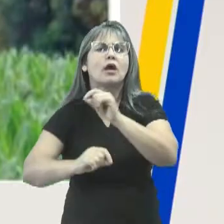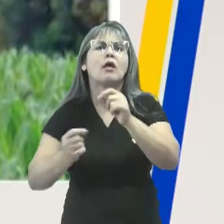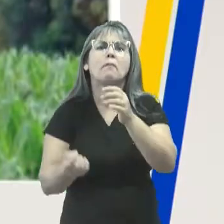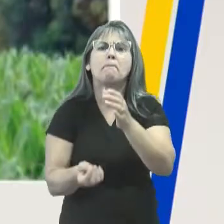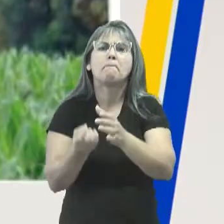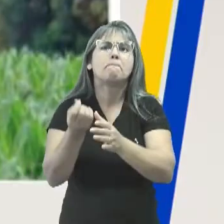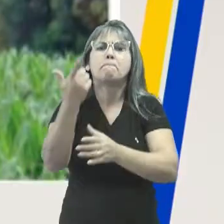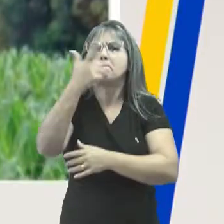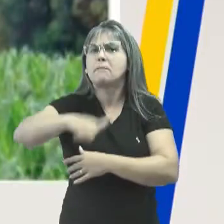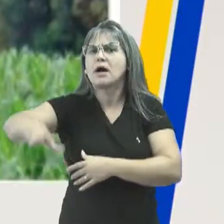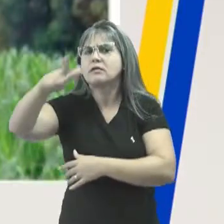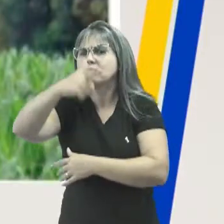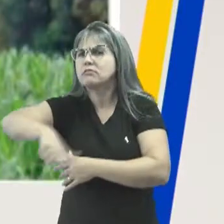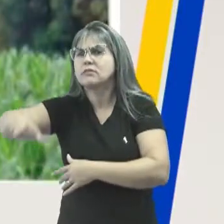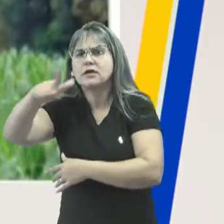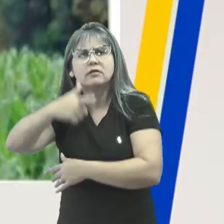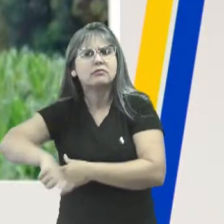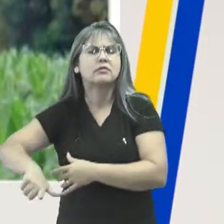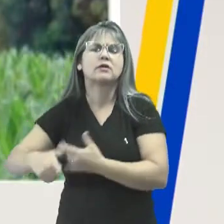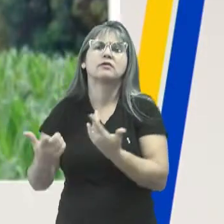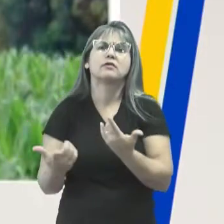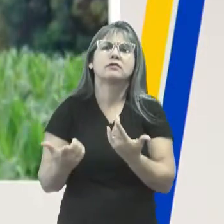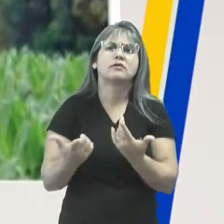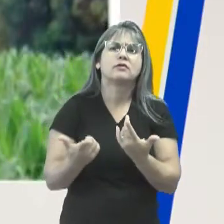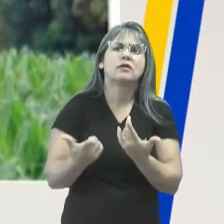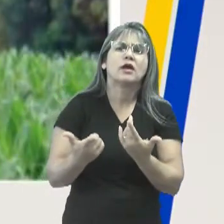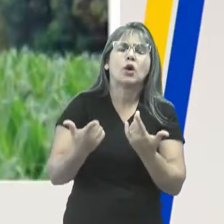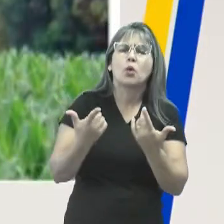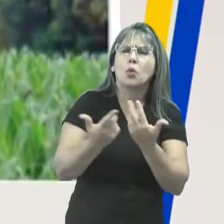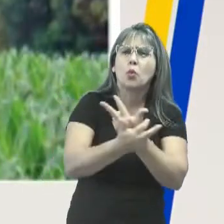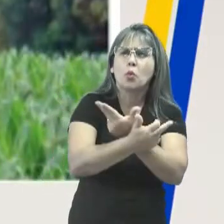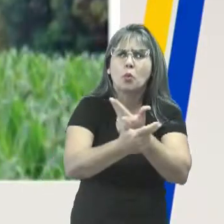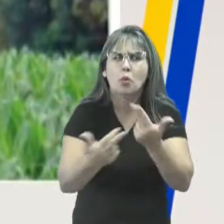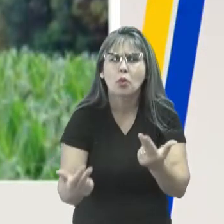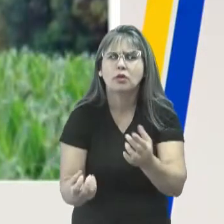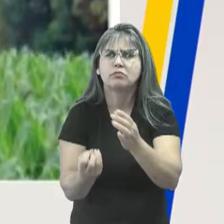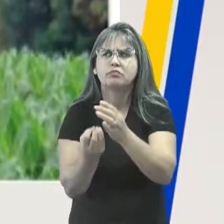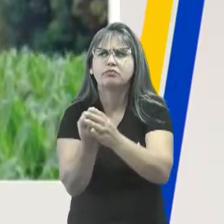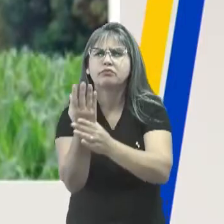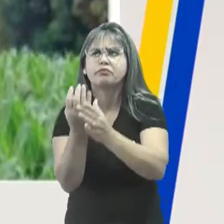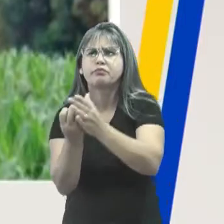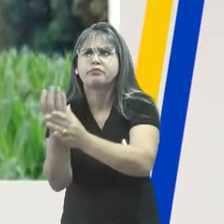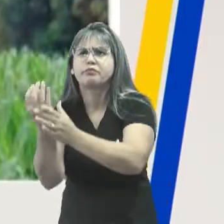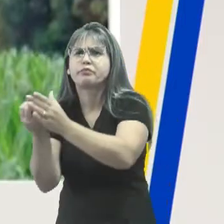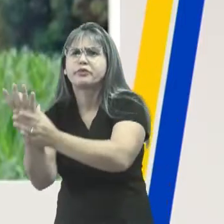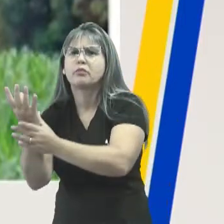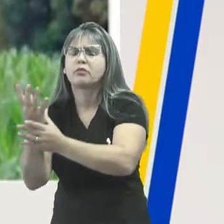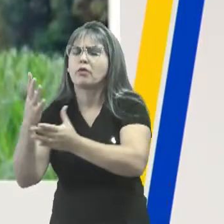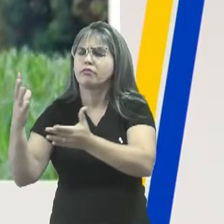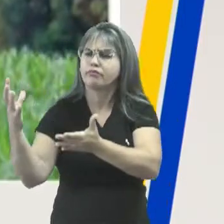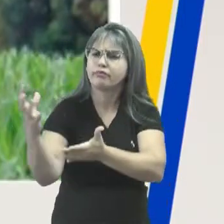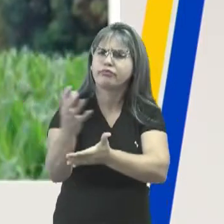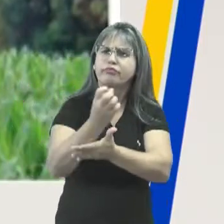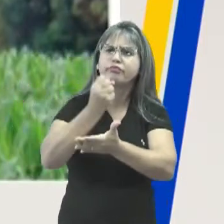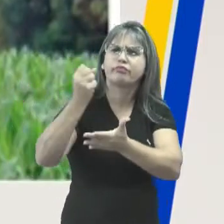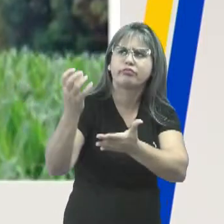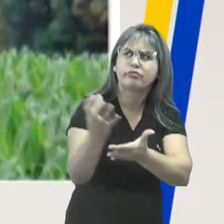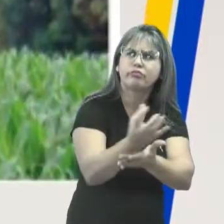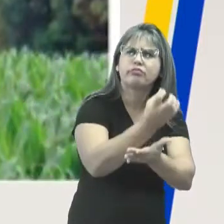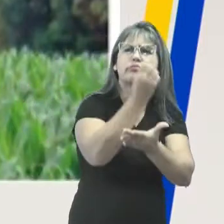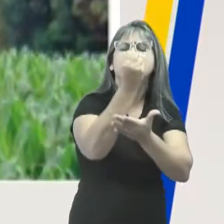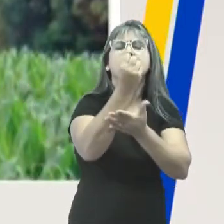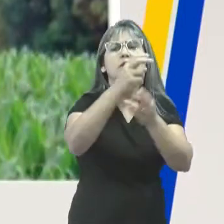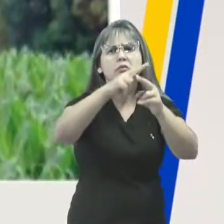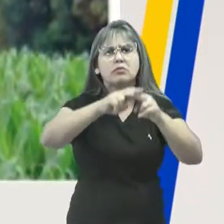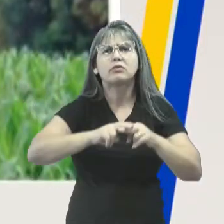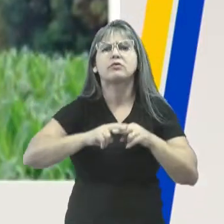quantidade, utilizando a menor quantidade de mão de obra, já que a pessoa está fugindo muito para o centro urbano, então a máquina aí está tomando conta